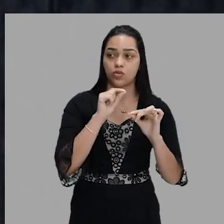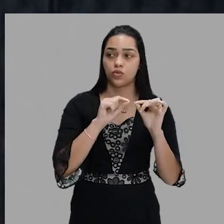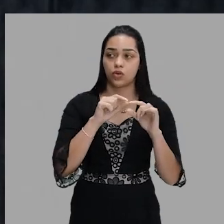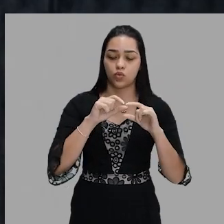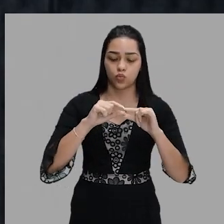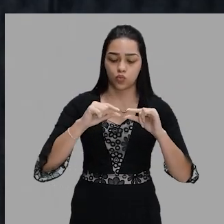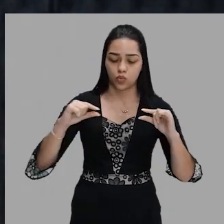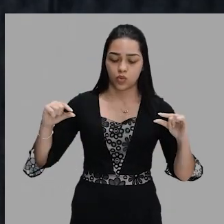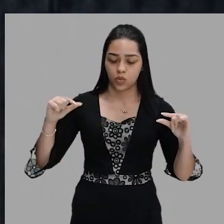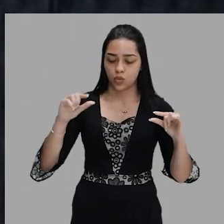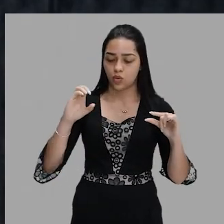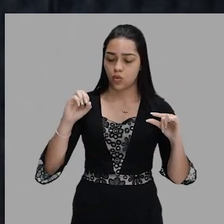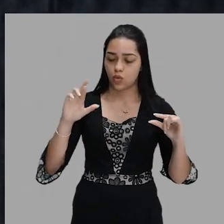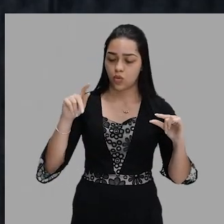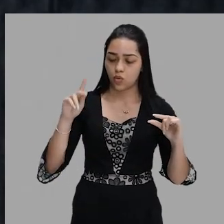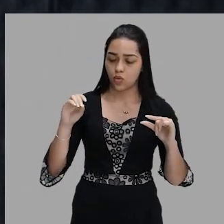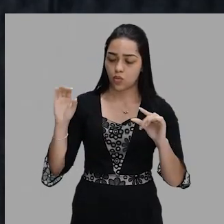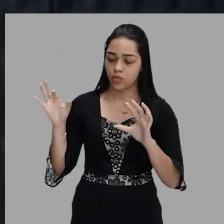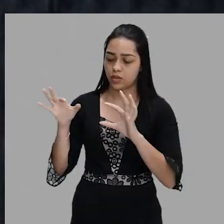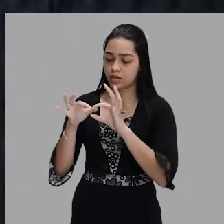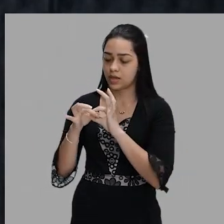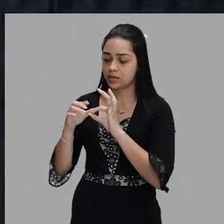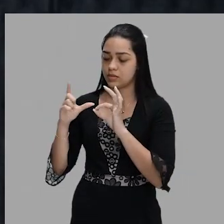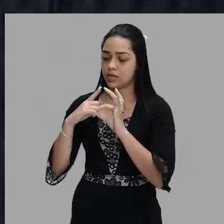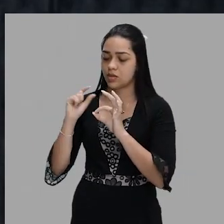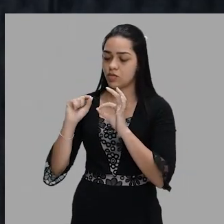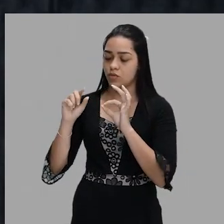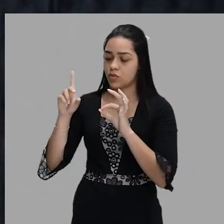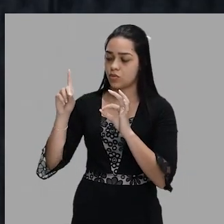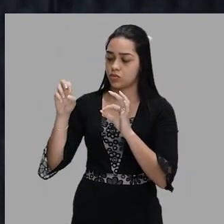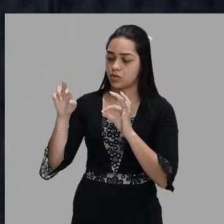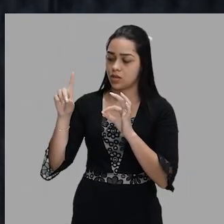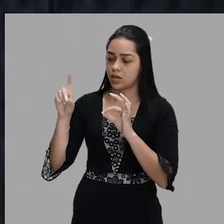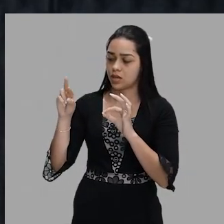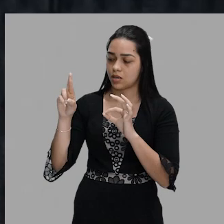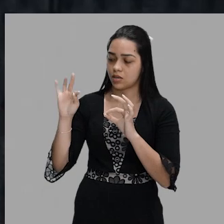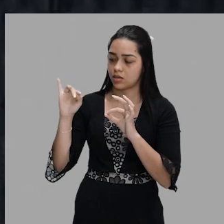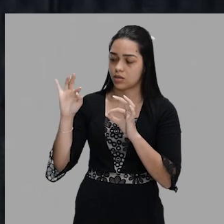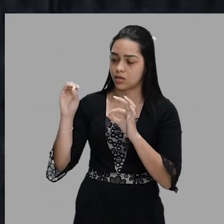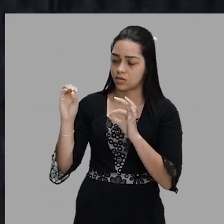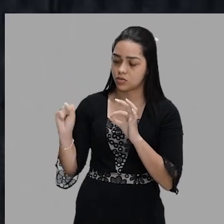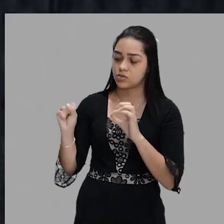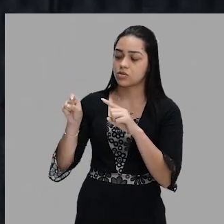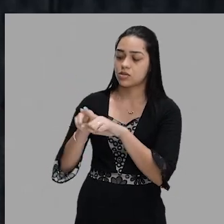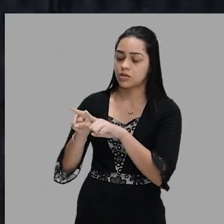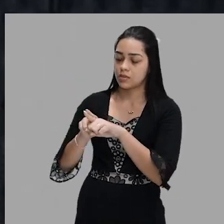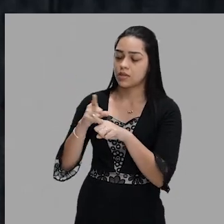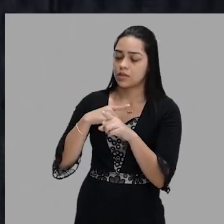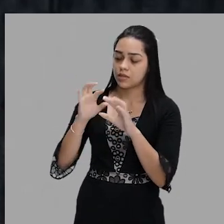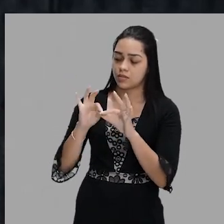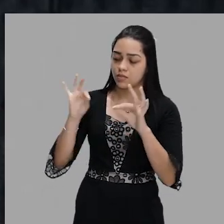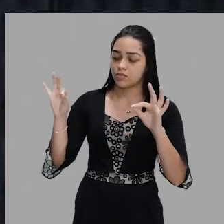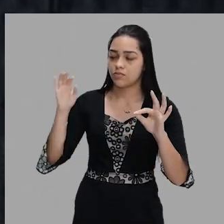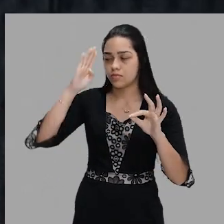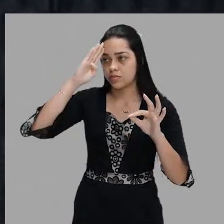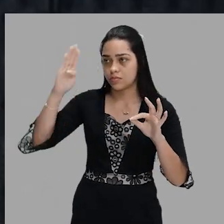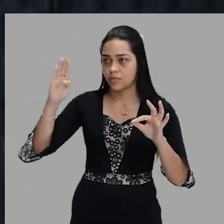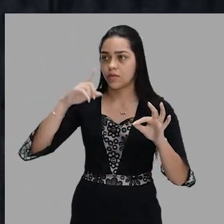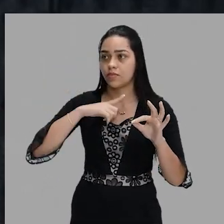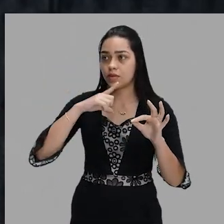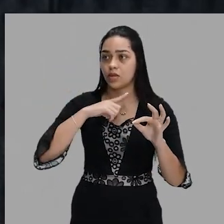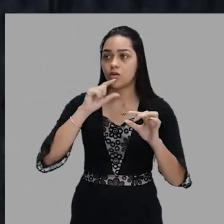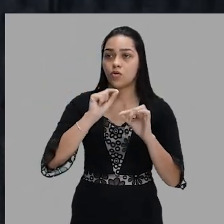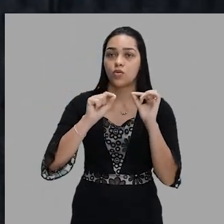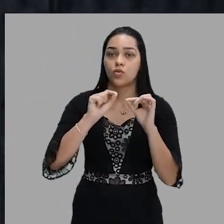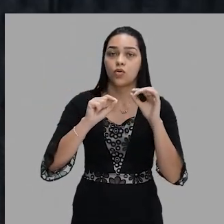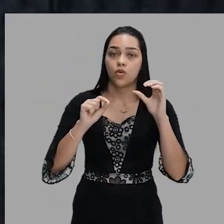corpo celular. Ligado ao corpo celular, nós temos os dendritos, né? E esse prolongamento principal do neurônio, que